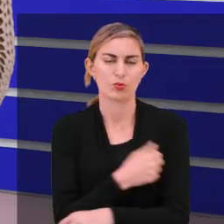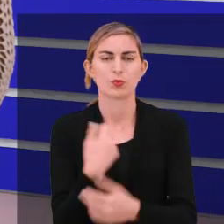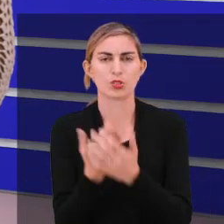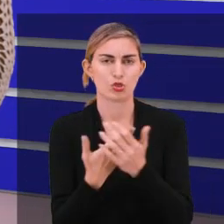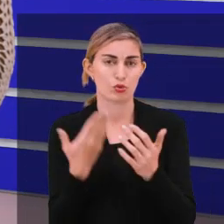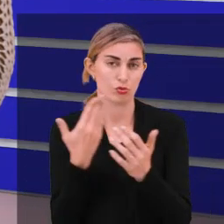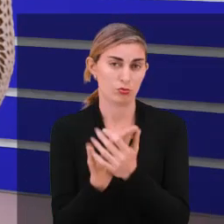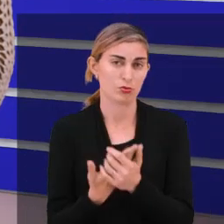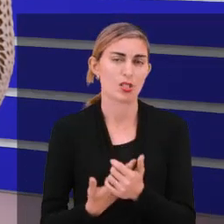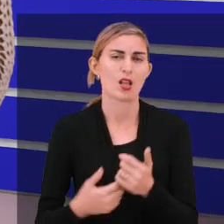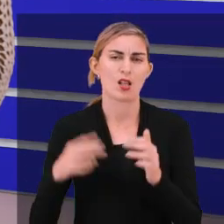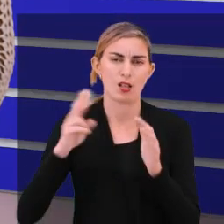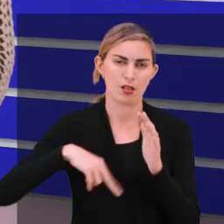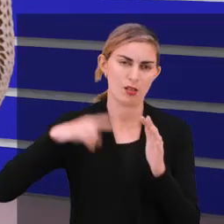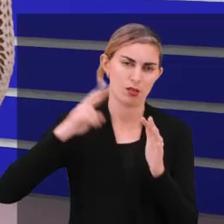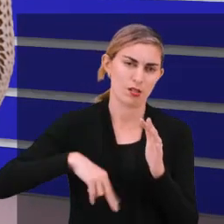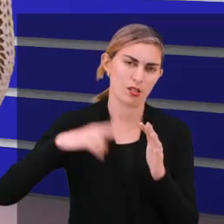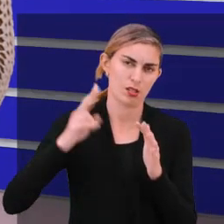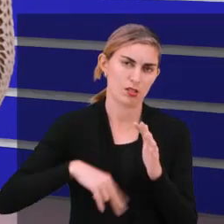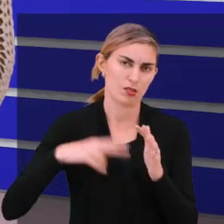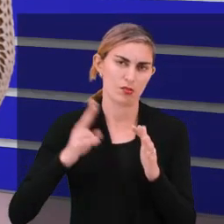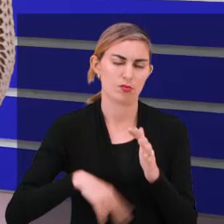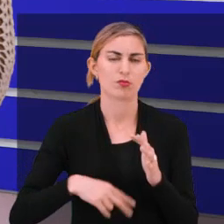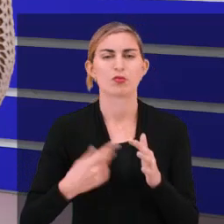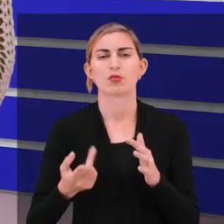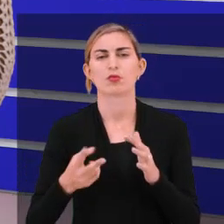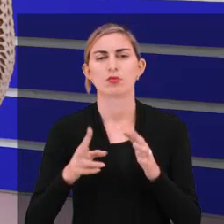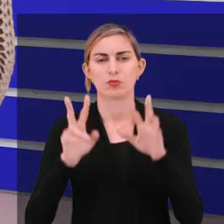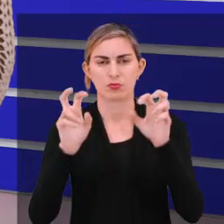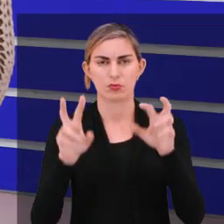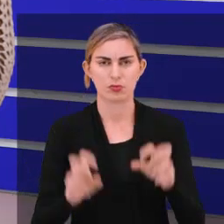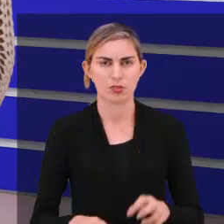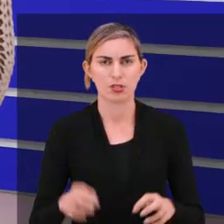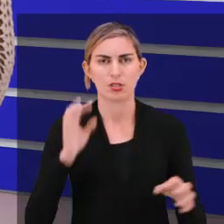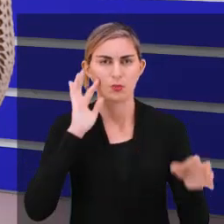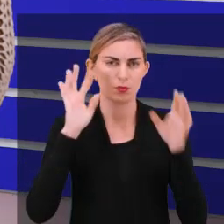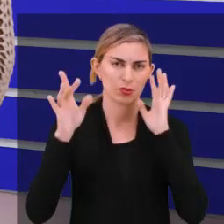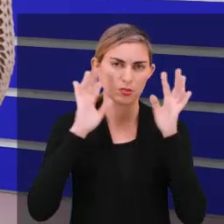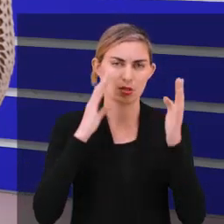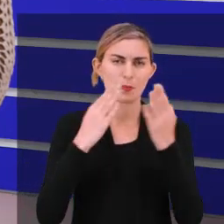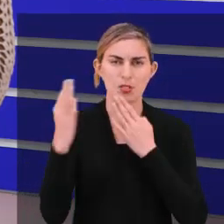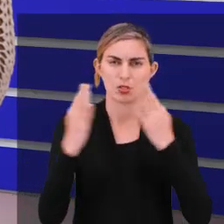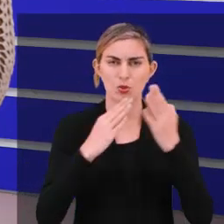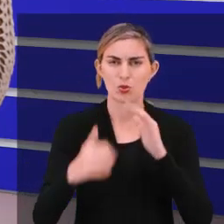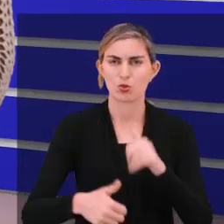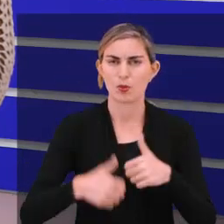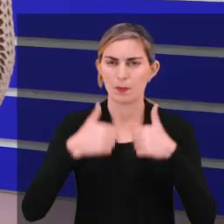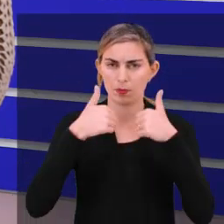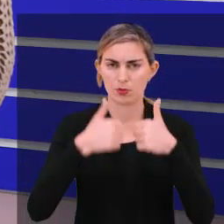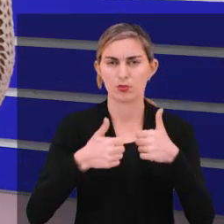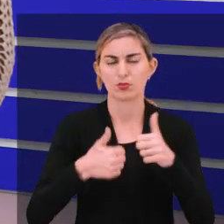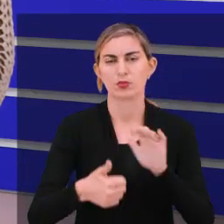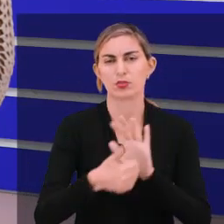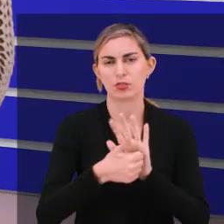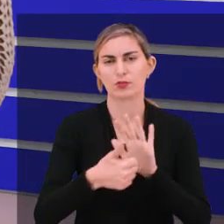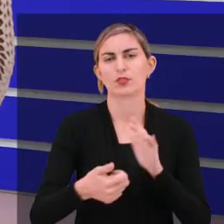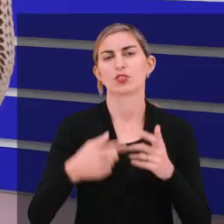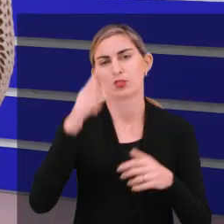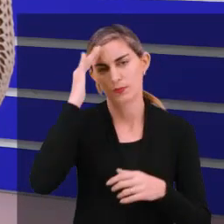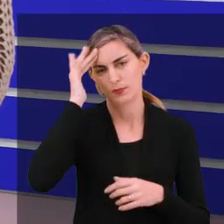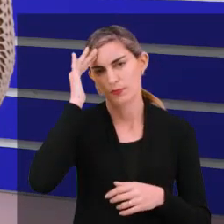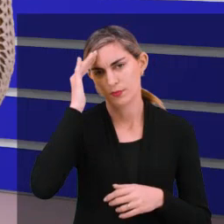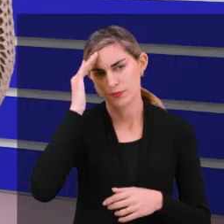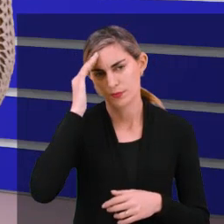que estudar bastante, ler bastante sobre os teóricos, sobre a psicologia positivista, para que